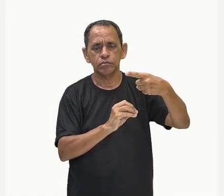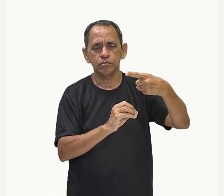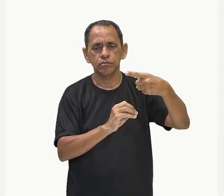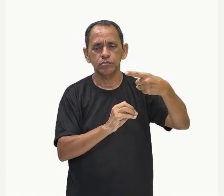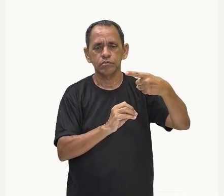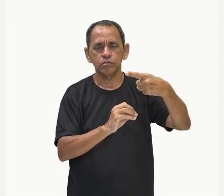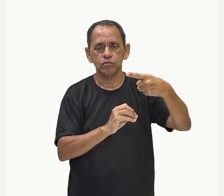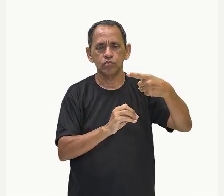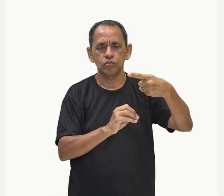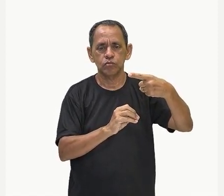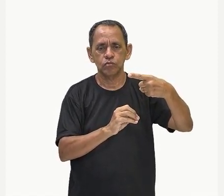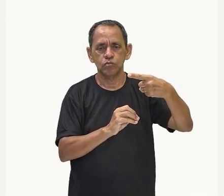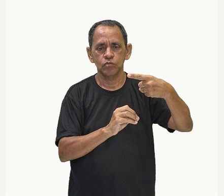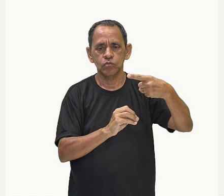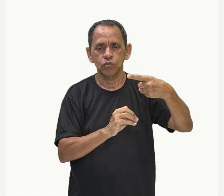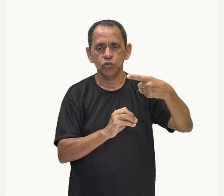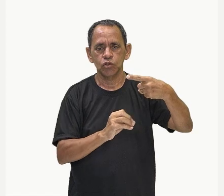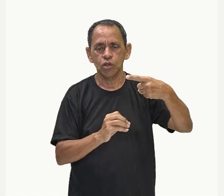números decimais é